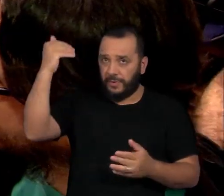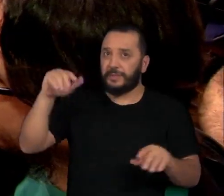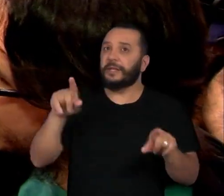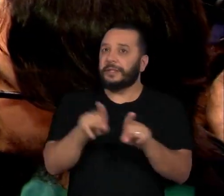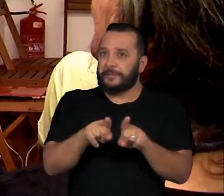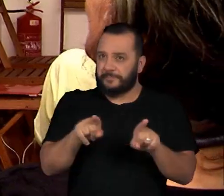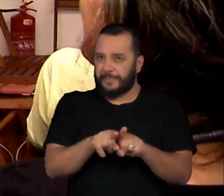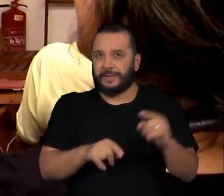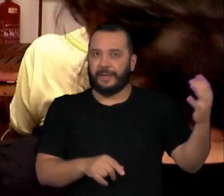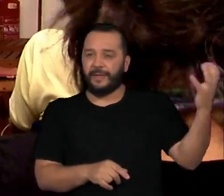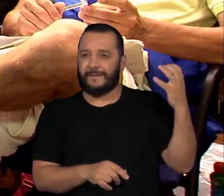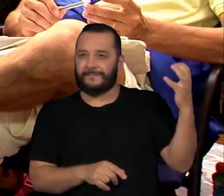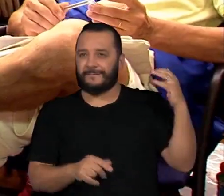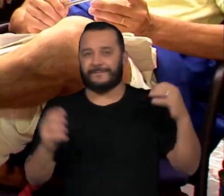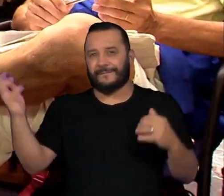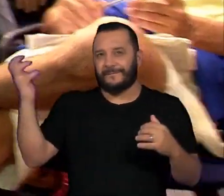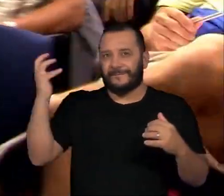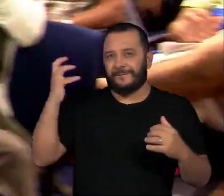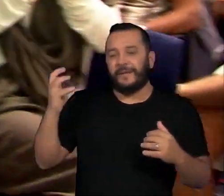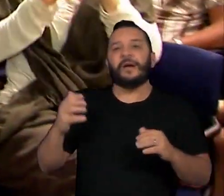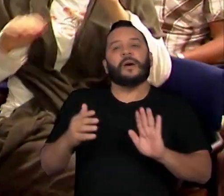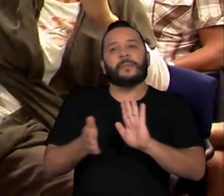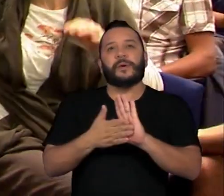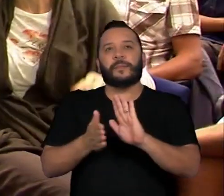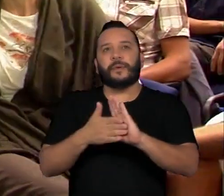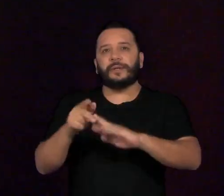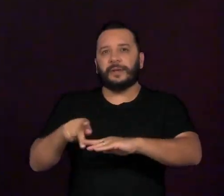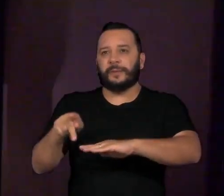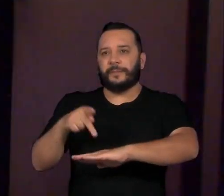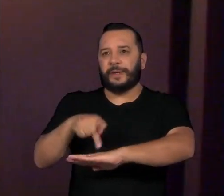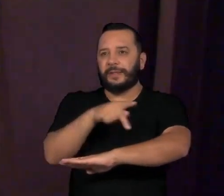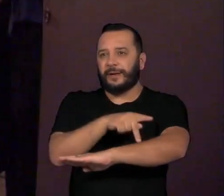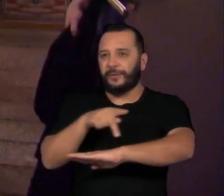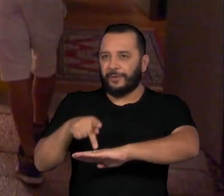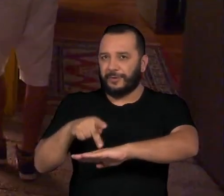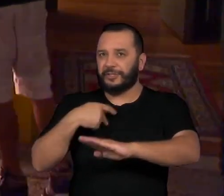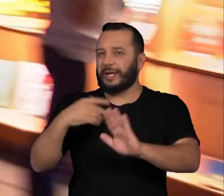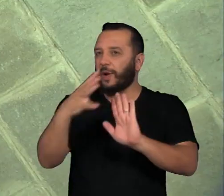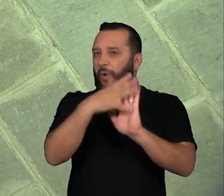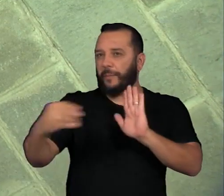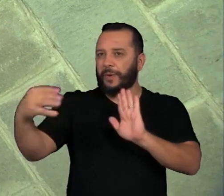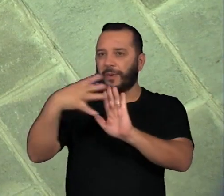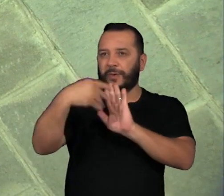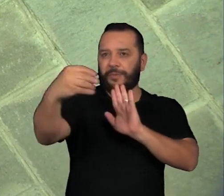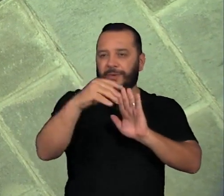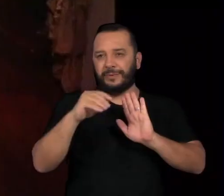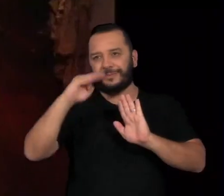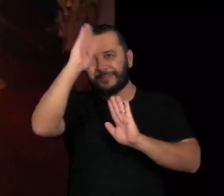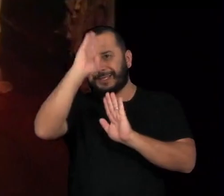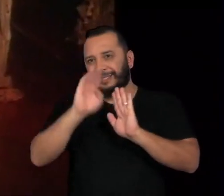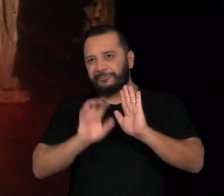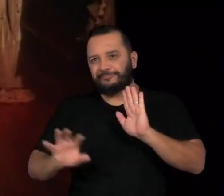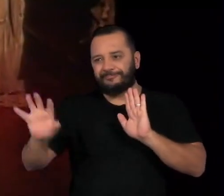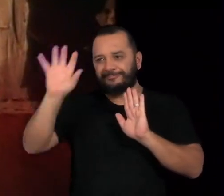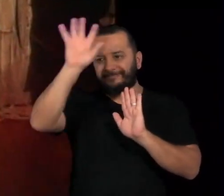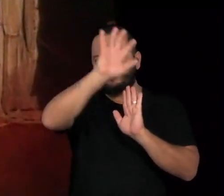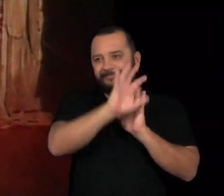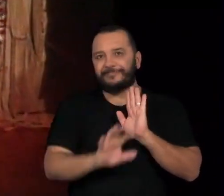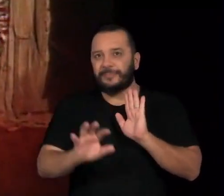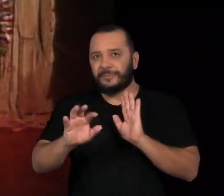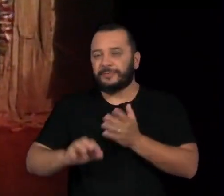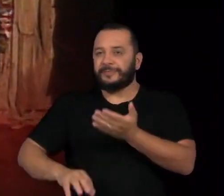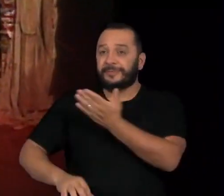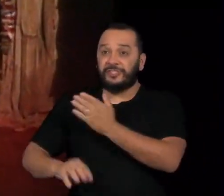inspiraram Nessa proposta pedagógica para replicarem em suas instalações e assim há